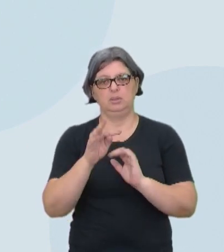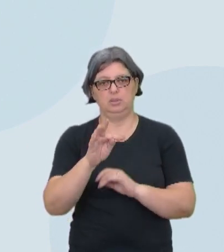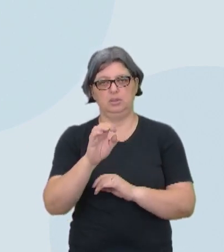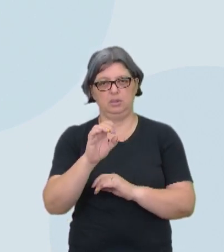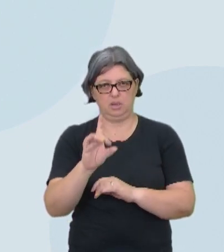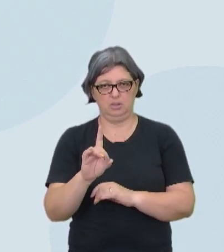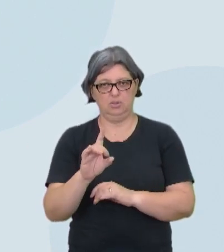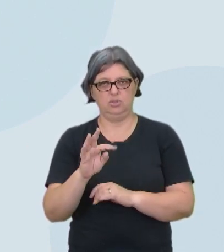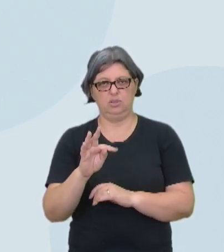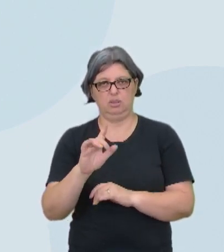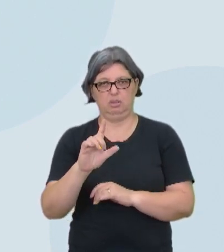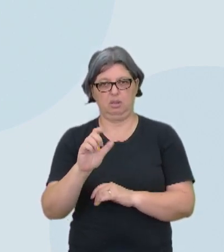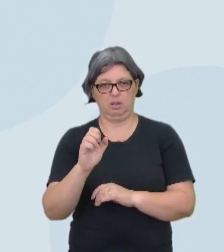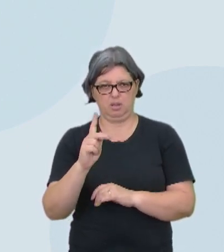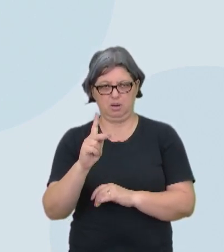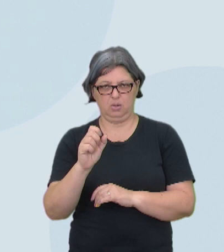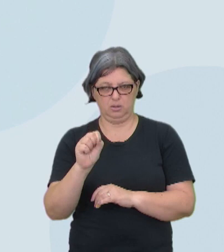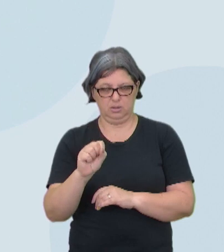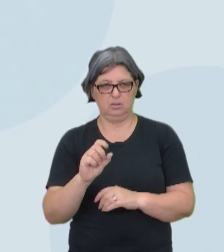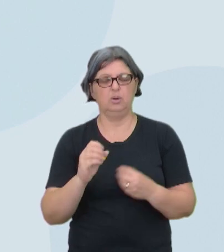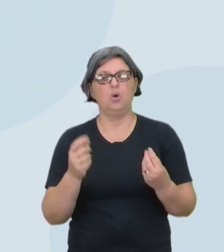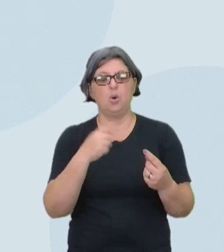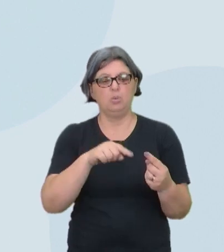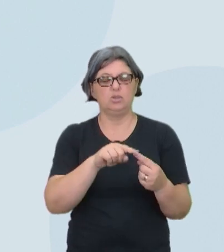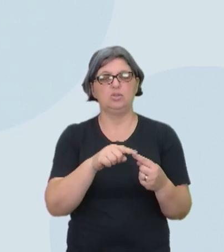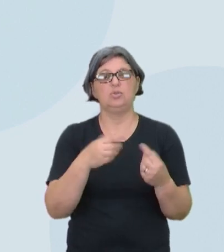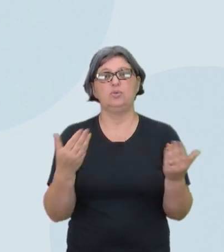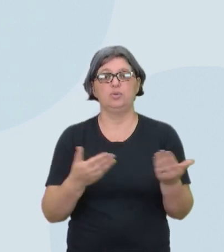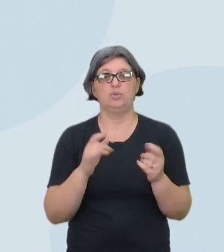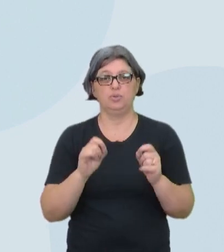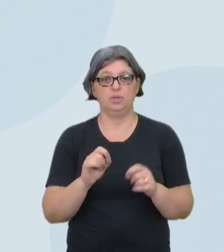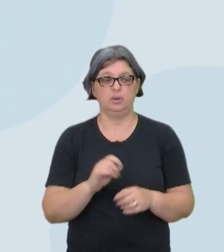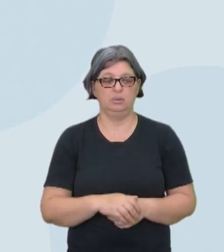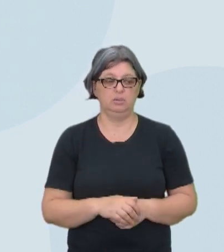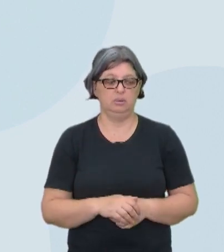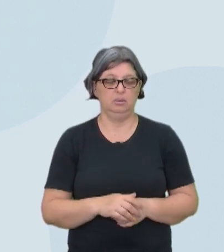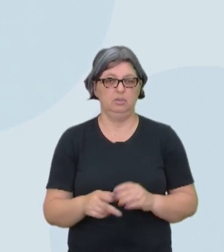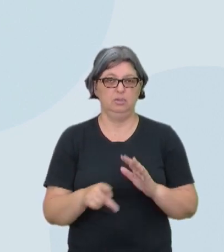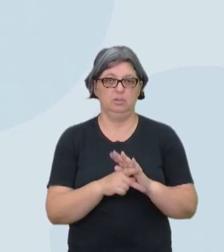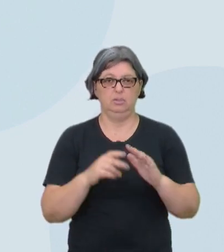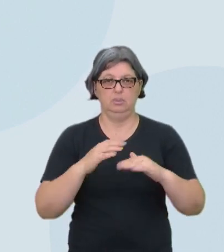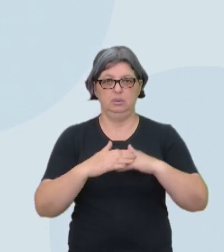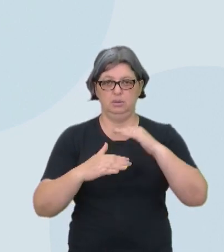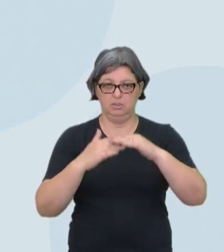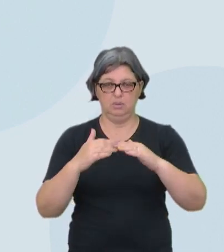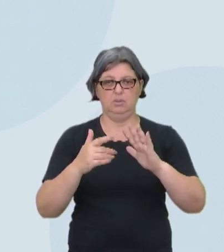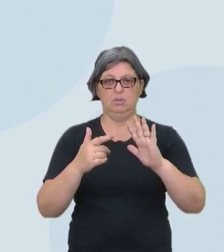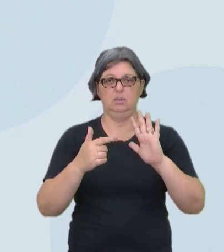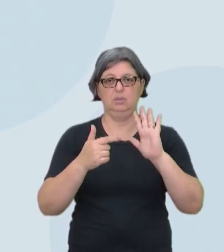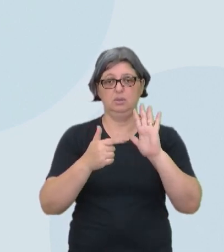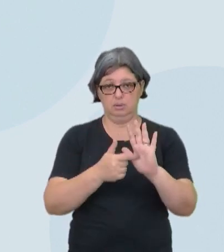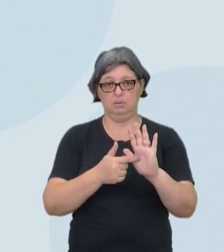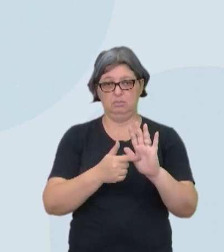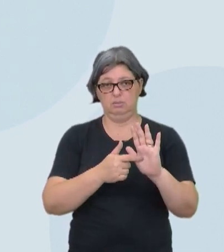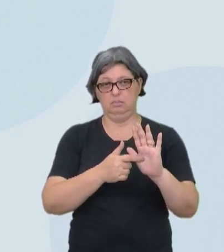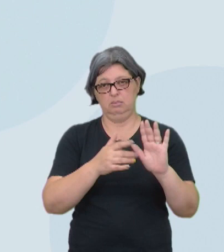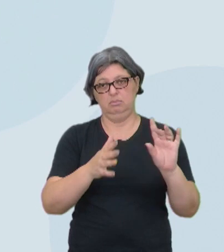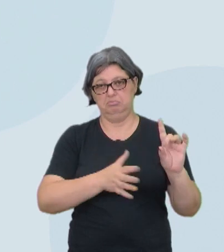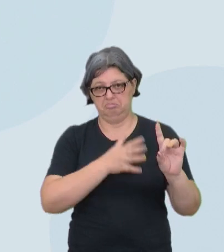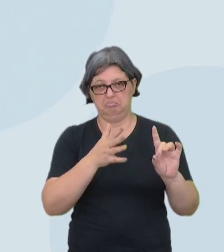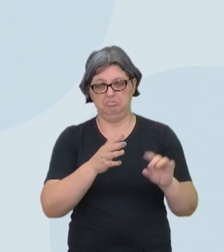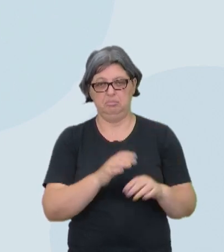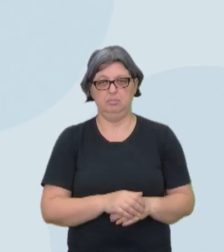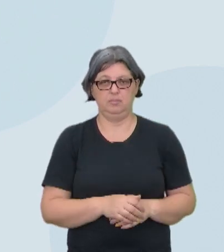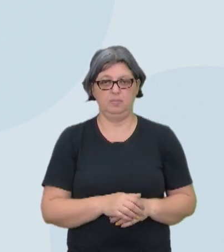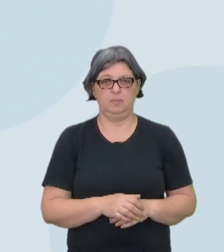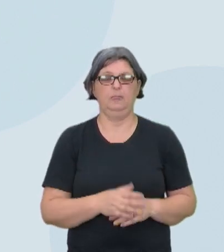qual o objetivo? O nosso objetivo hoje é construir uma apresentação no estilo TED. Ficamos até